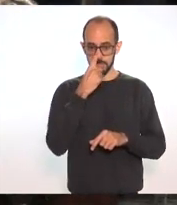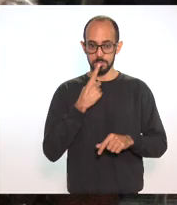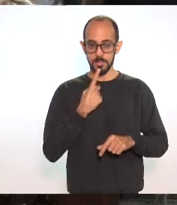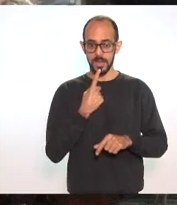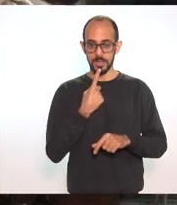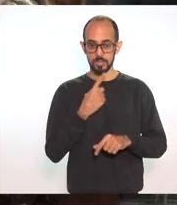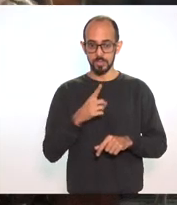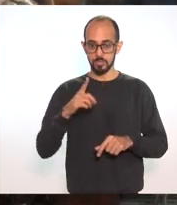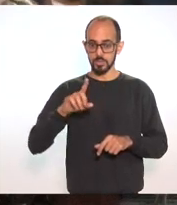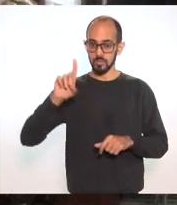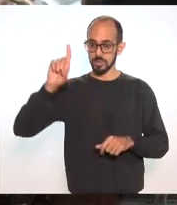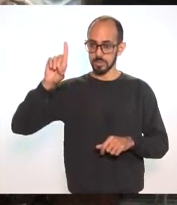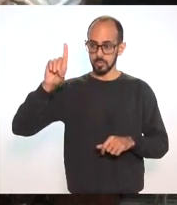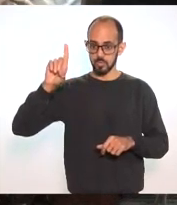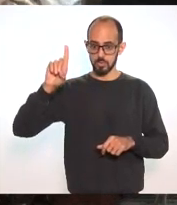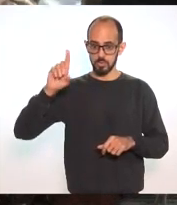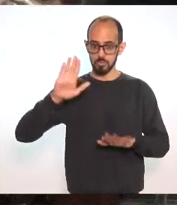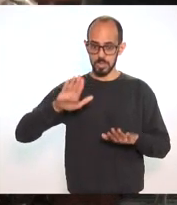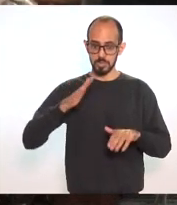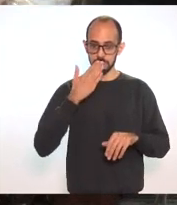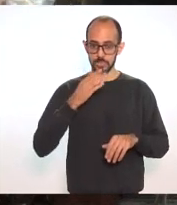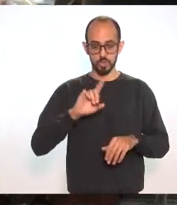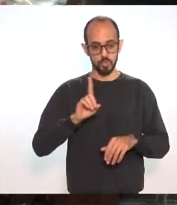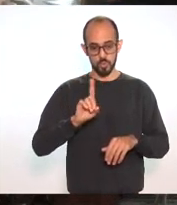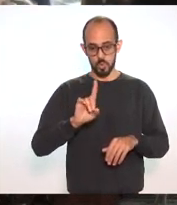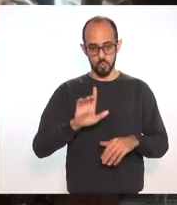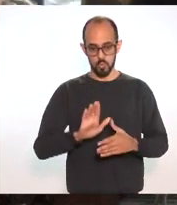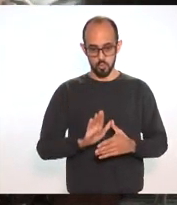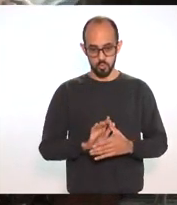dedo. Mas pedir, Vossa Excelência não pediu.